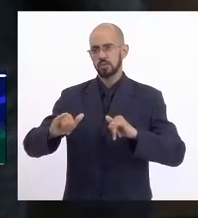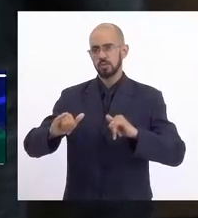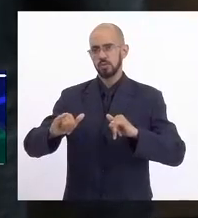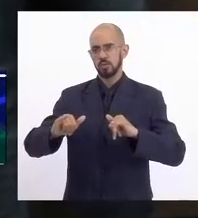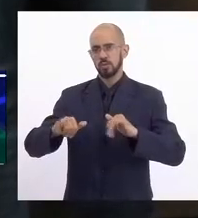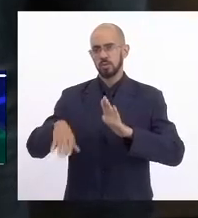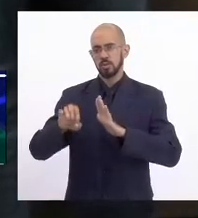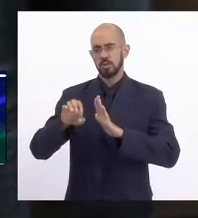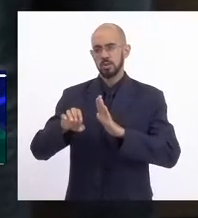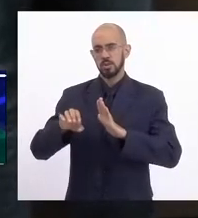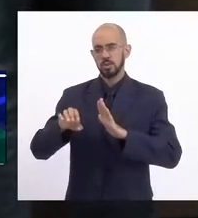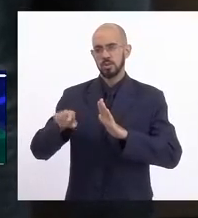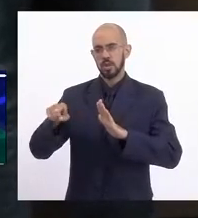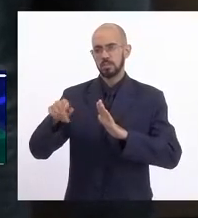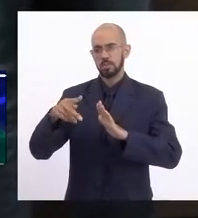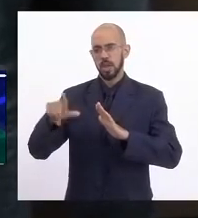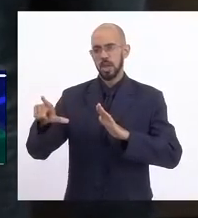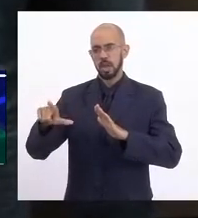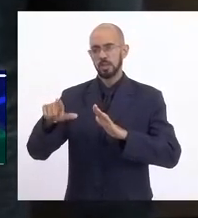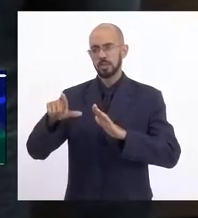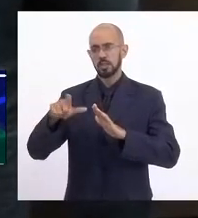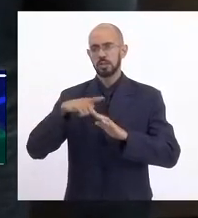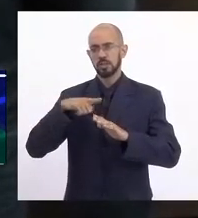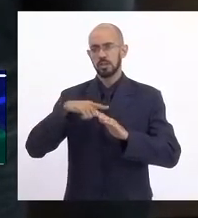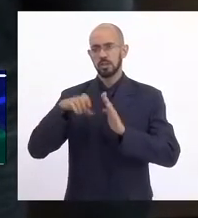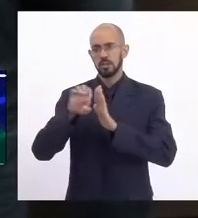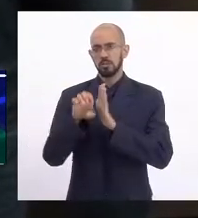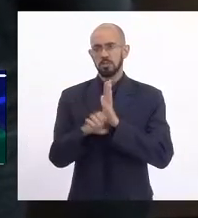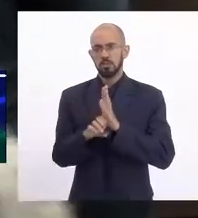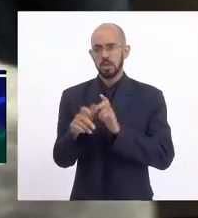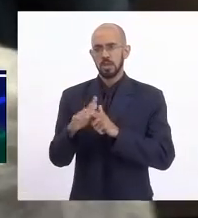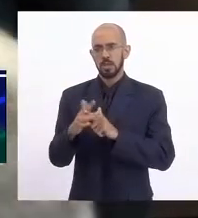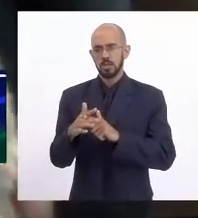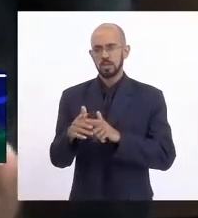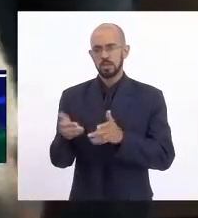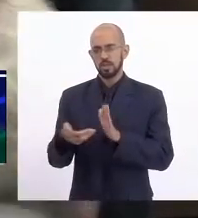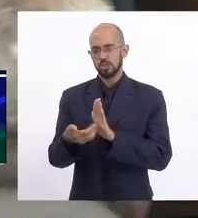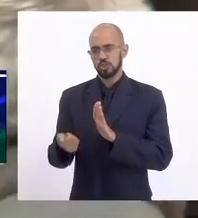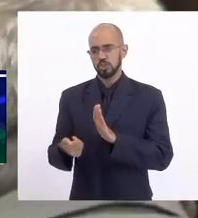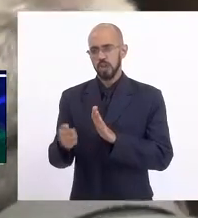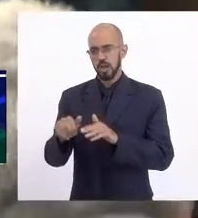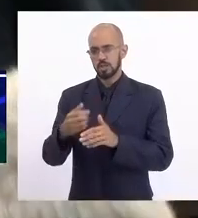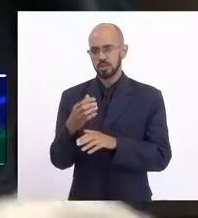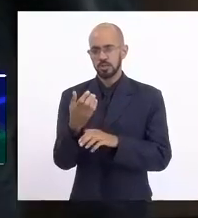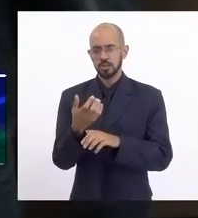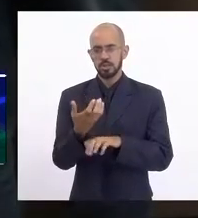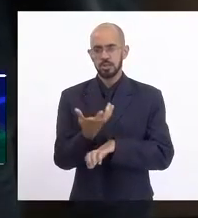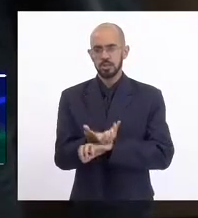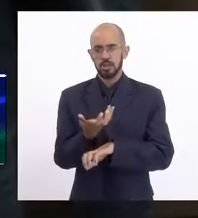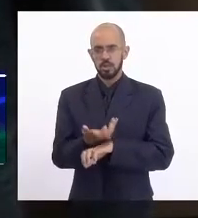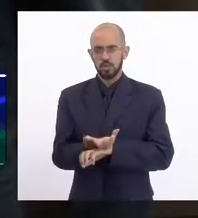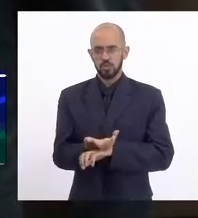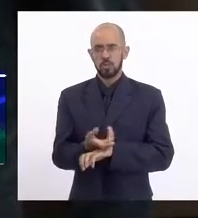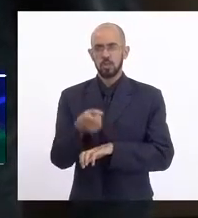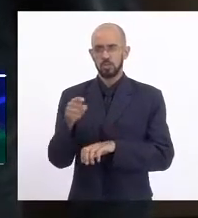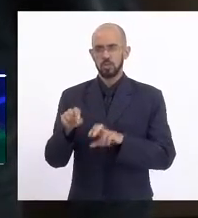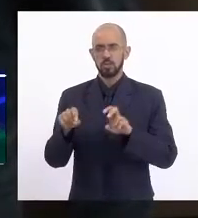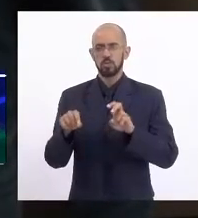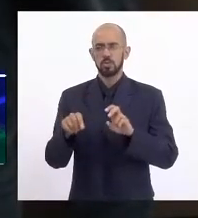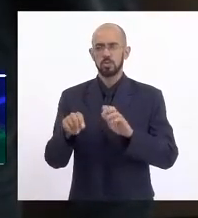recebesse emendas e saísse de pauta. Então, respeitando o acordo, meu parecer é pela constitucionalidade,